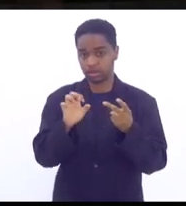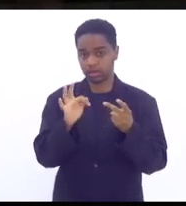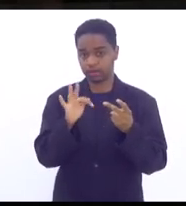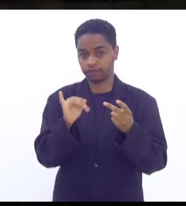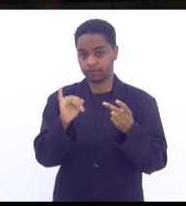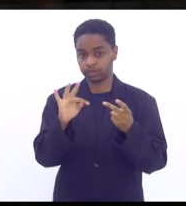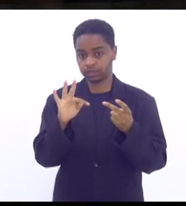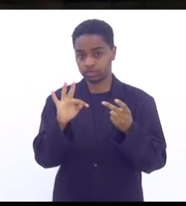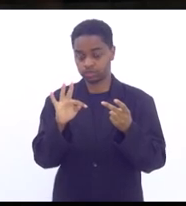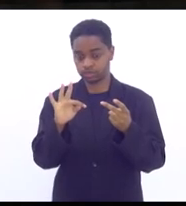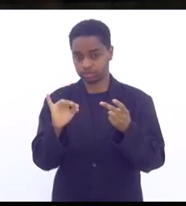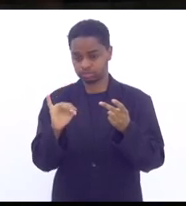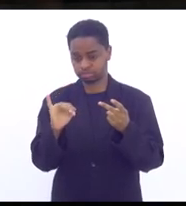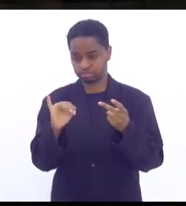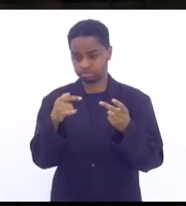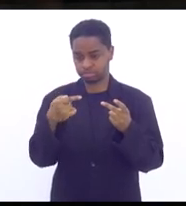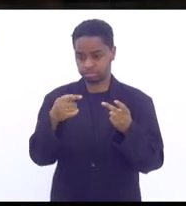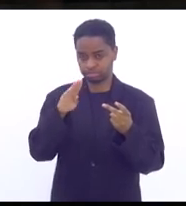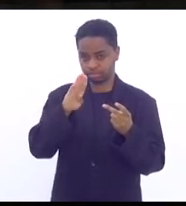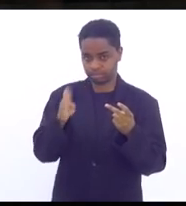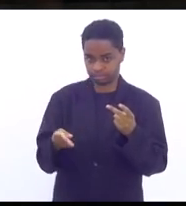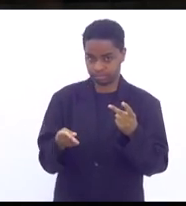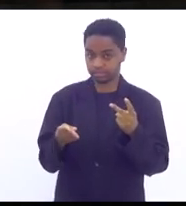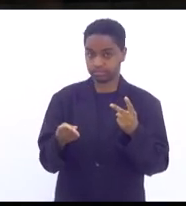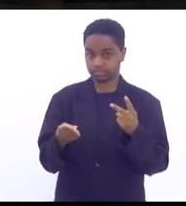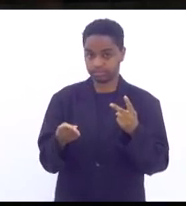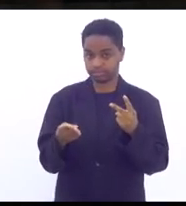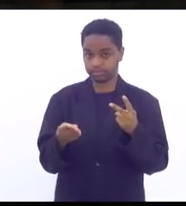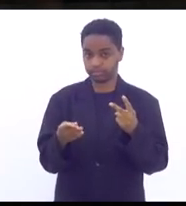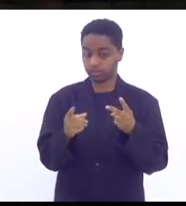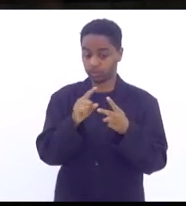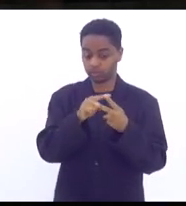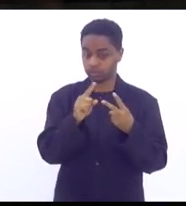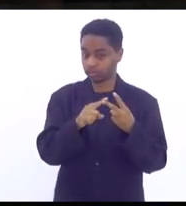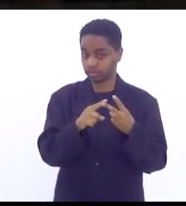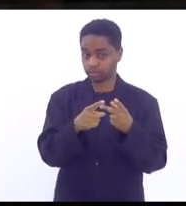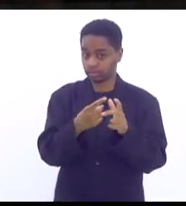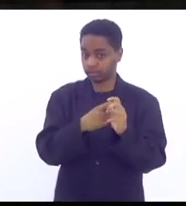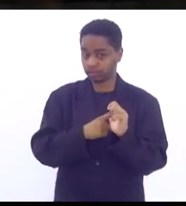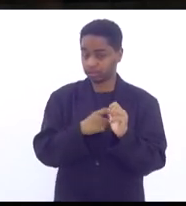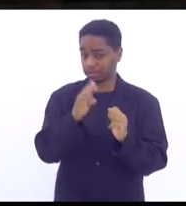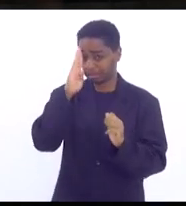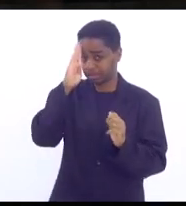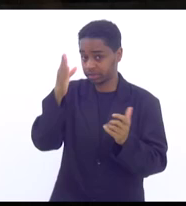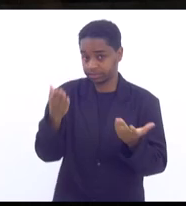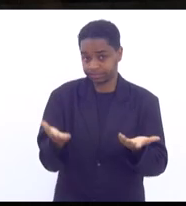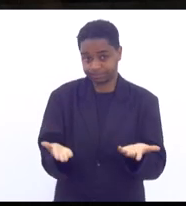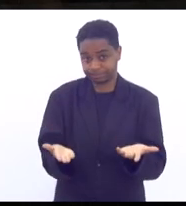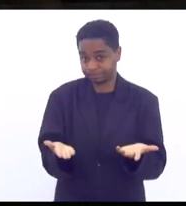com 7 bilhões. Esses são os devedores. Bom,